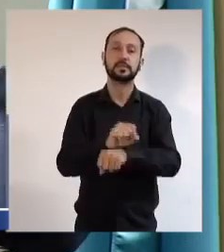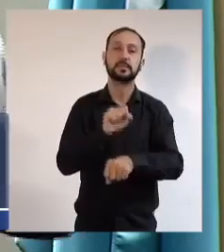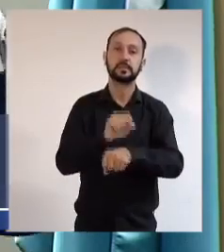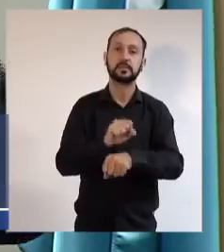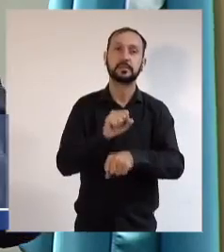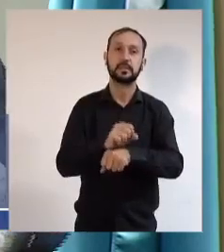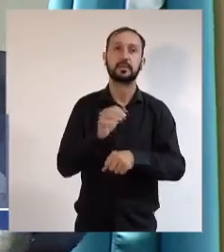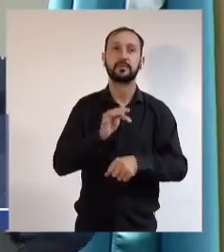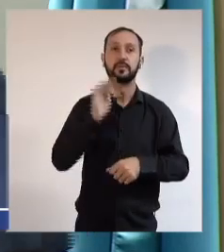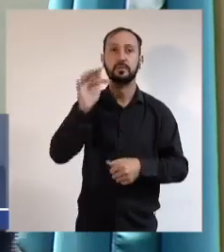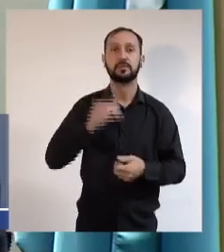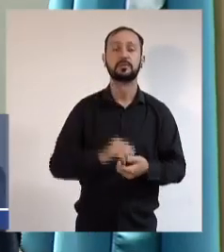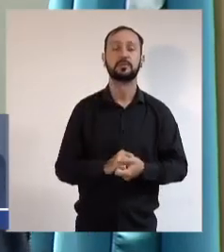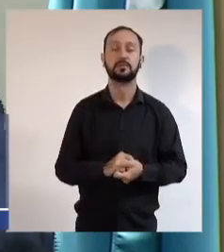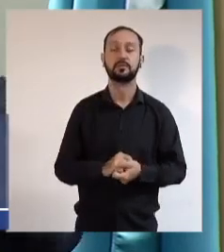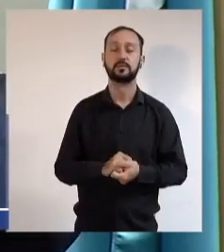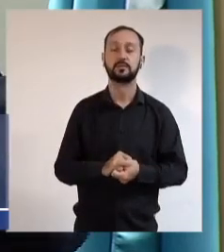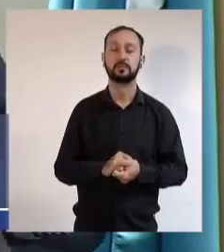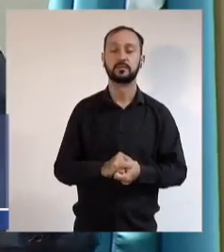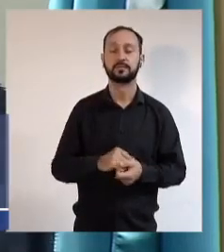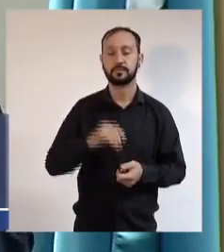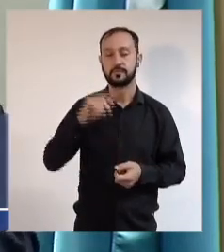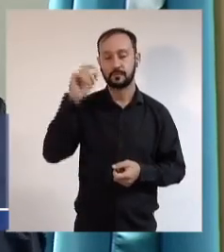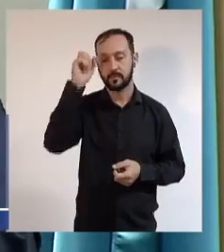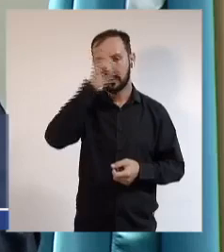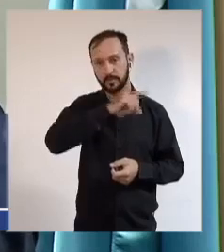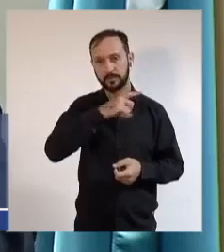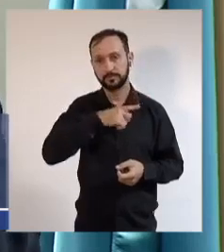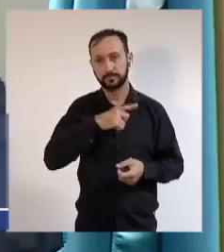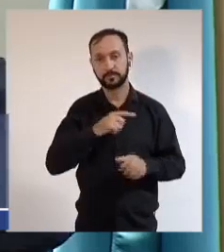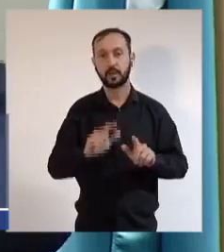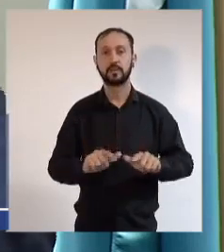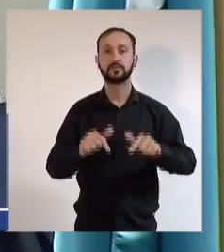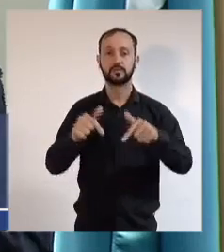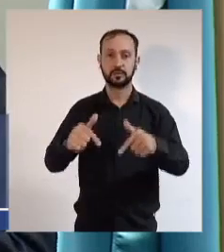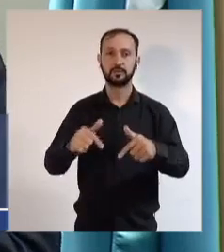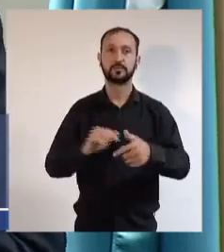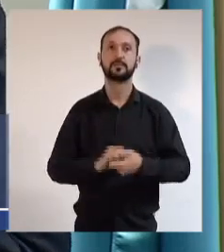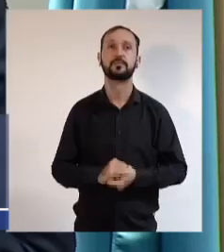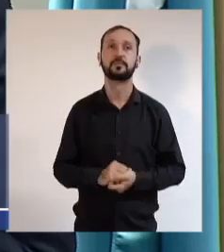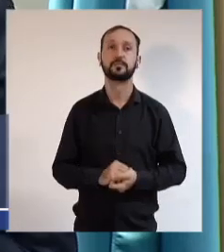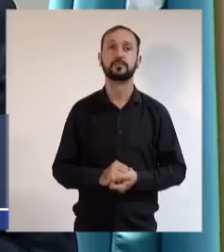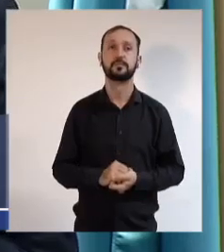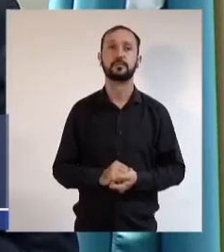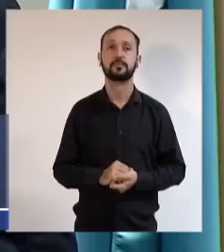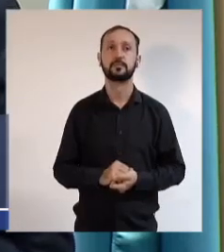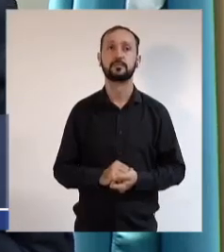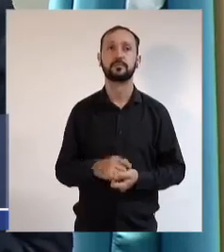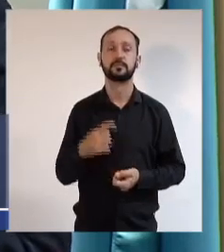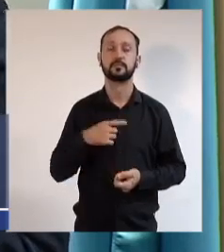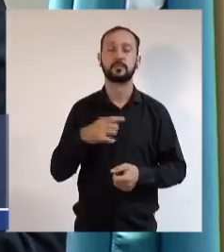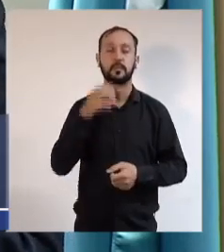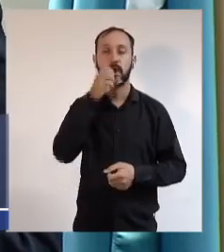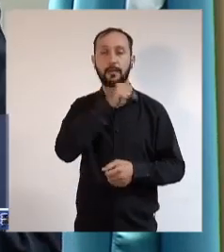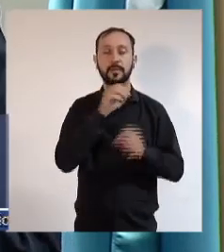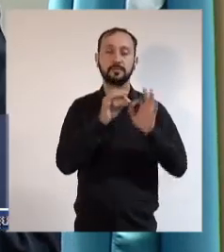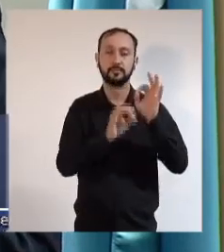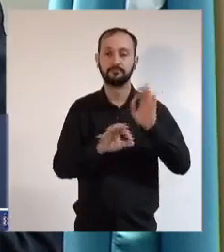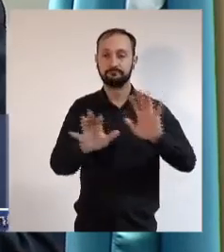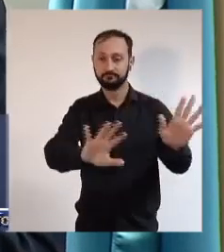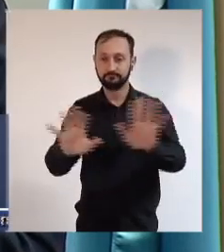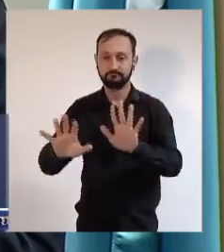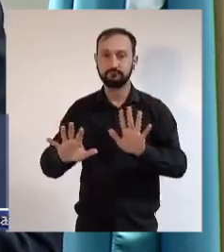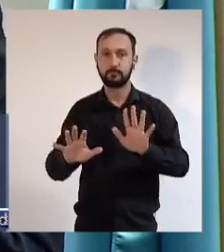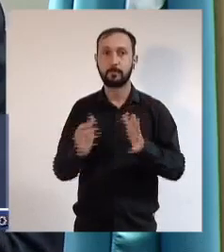pela frente os nossos desafios às nossas ações uma breve saudação aqui pra nós